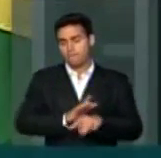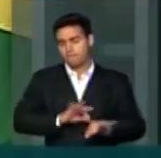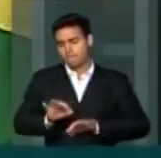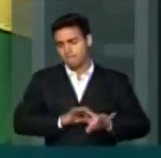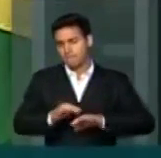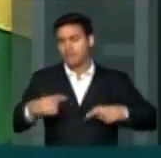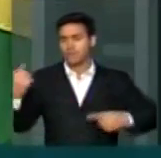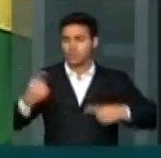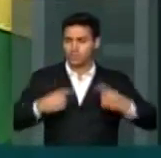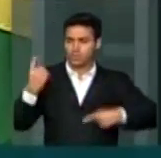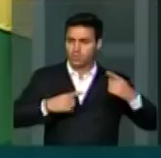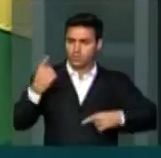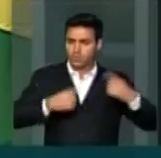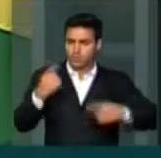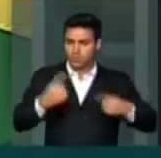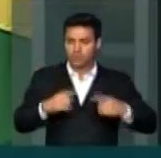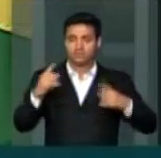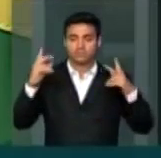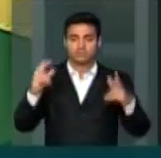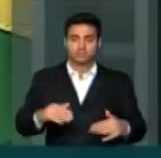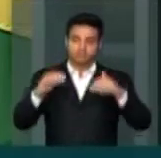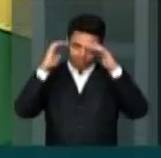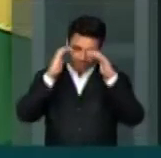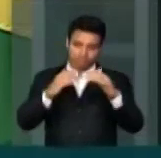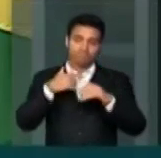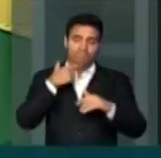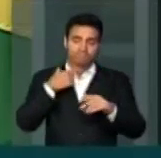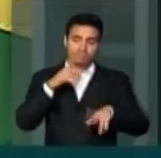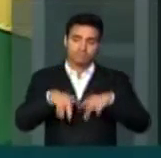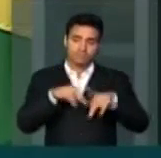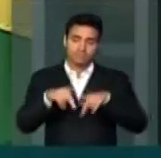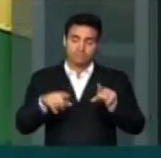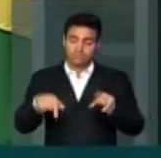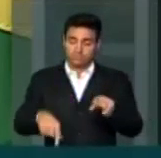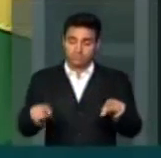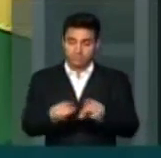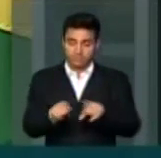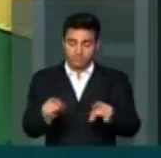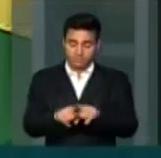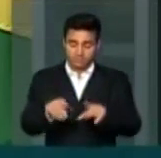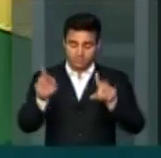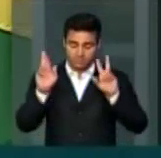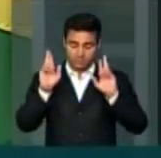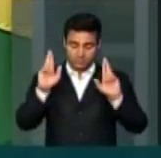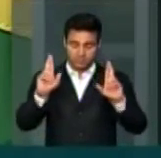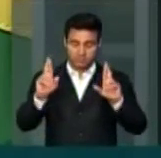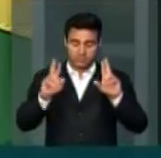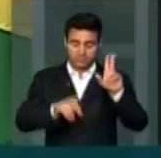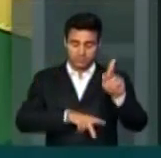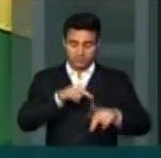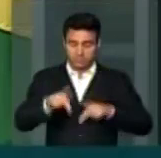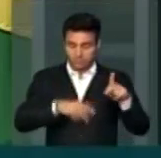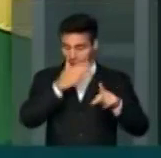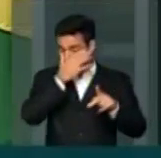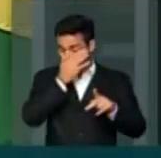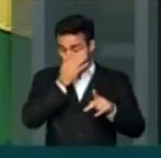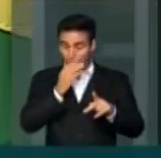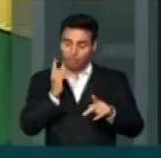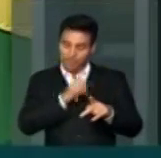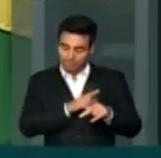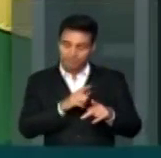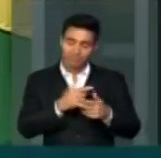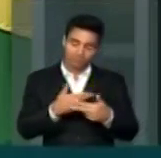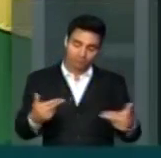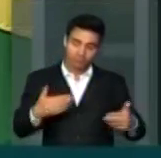que fluem para este plenário e aqui, neste autêntico estuário das esperanças populares, sedimentam-se em conquistas e